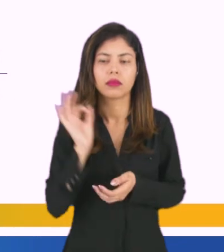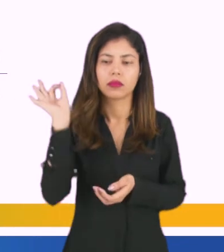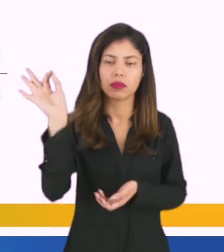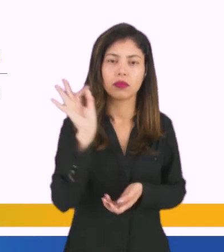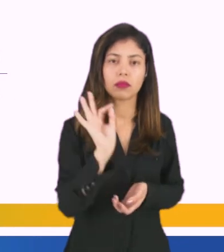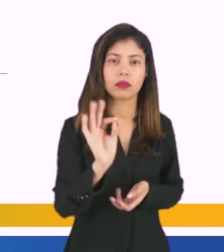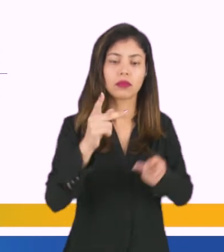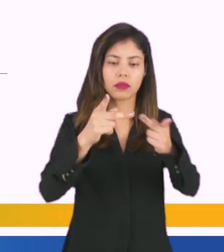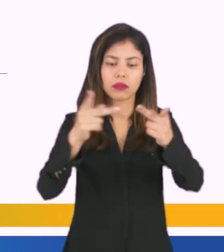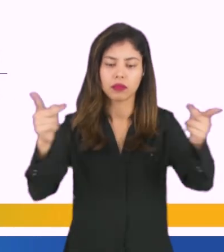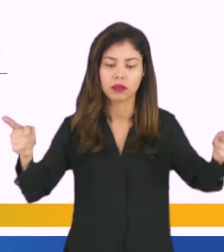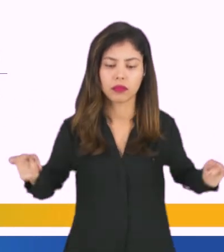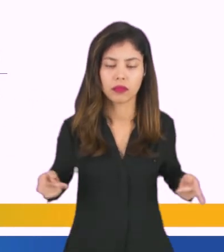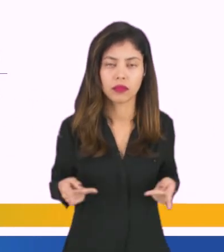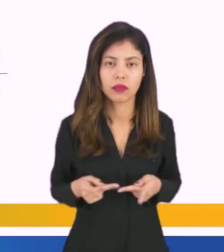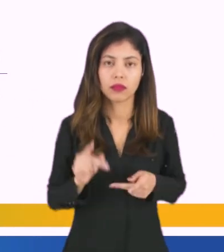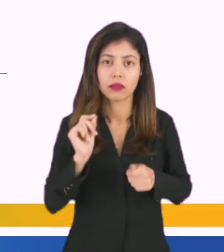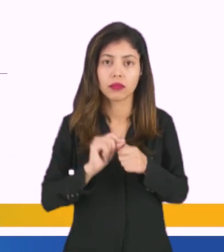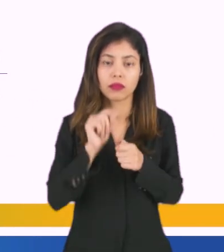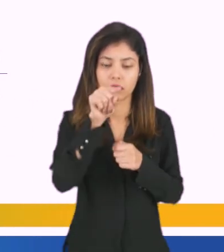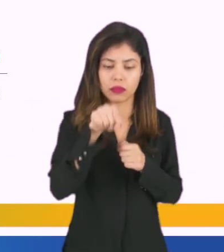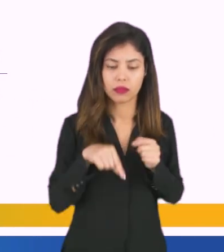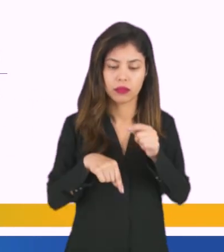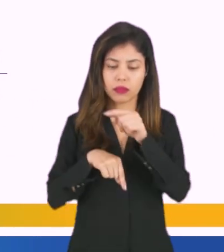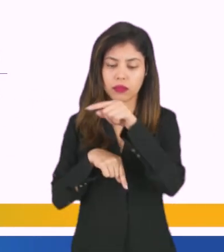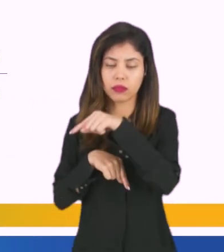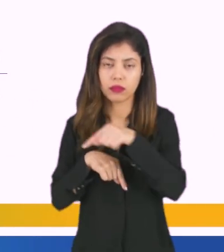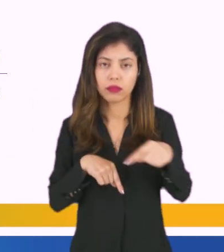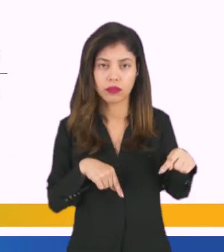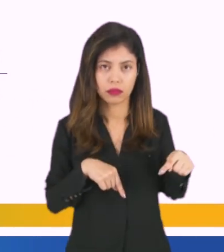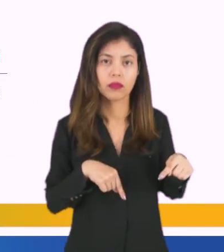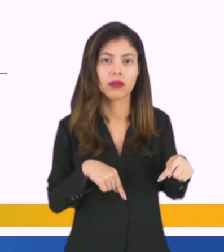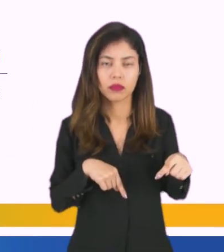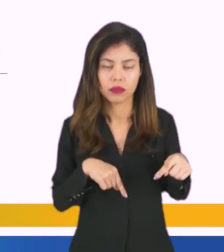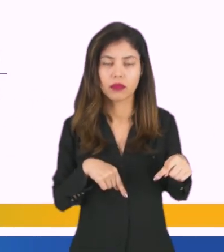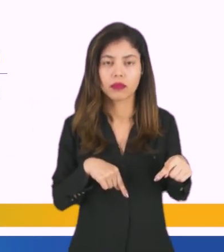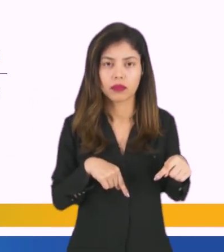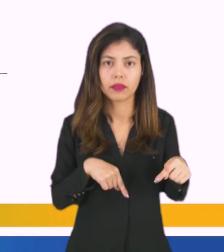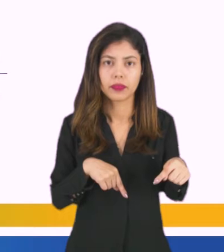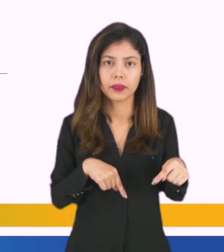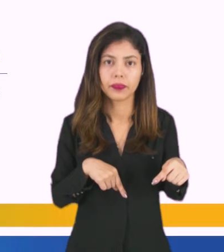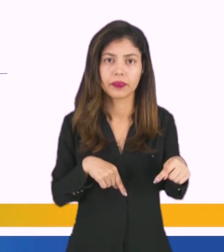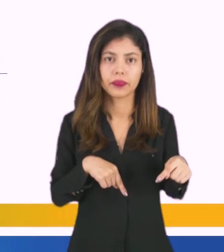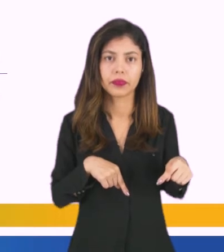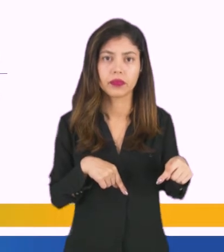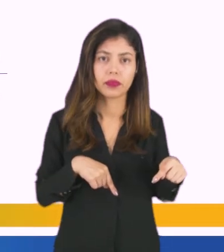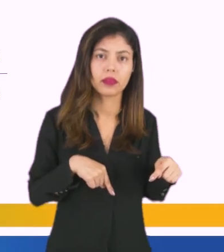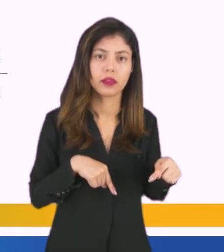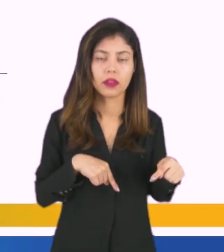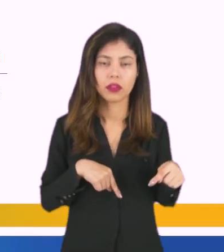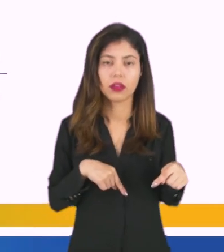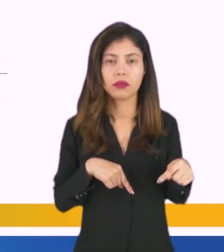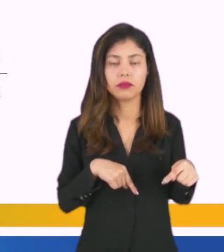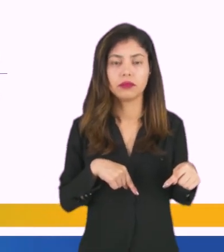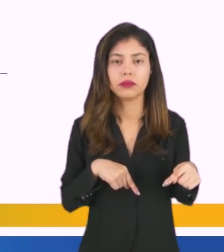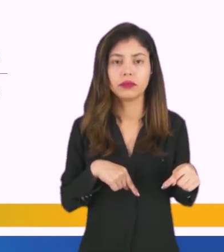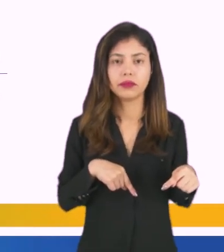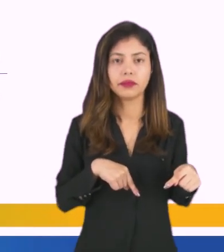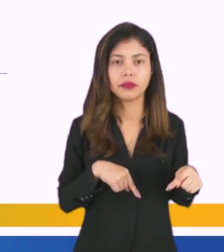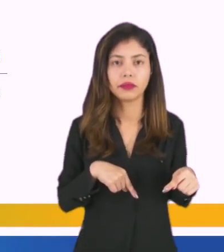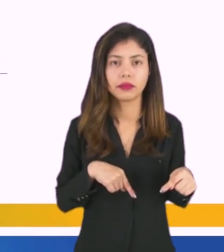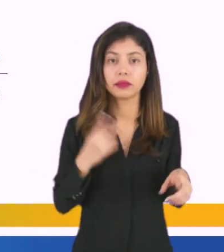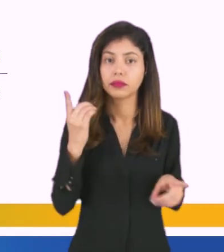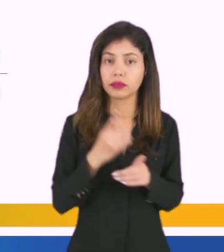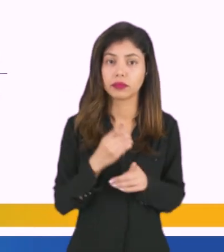de pizza, fazer o quê? Vamos ter a metade, dessa metade eu vou dividir mais em 3 metades e aí eu